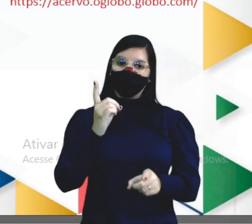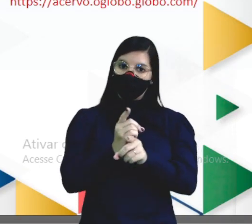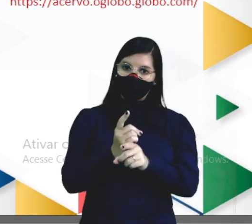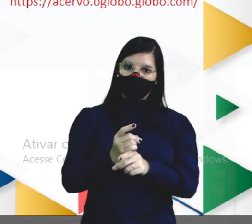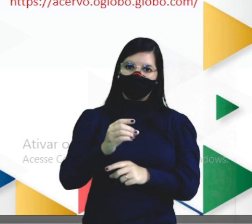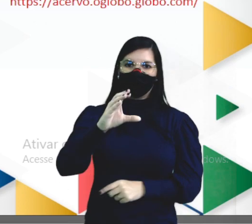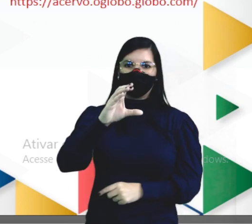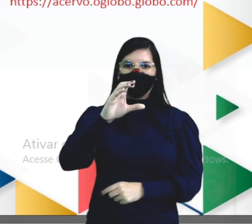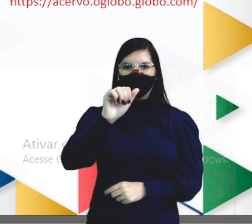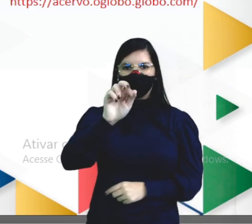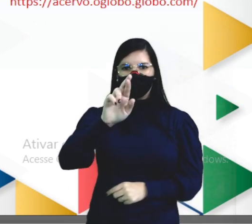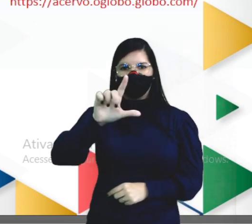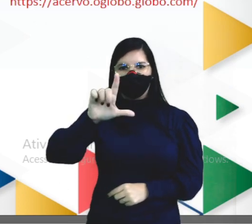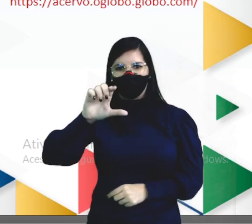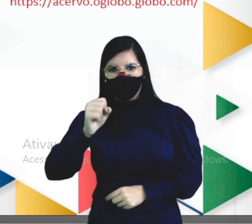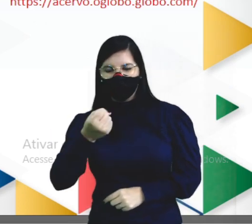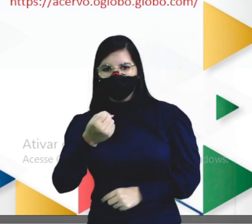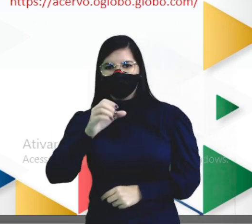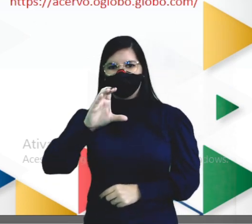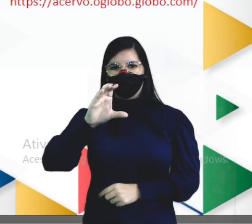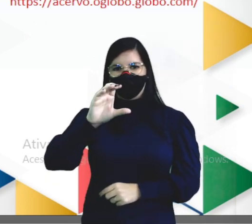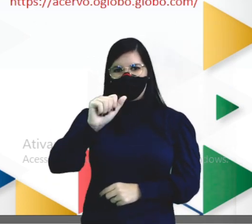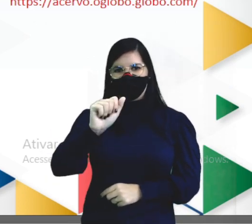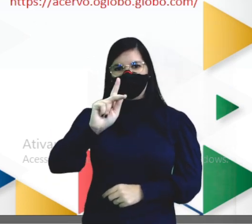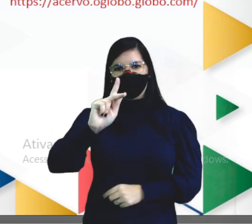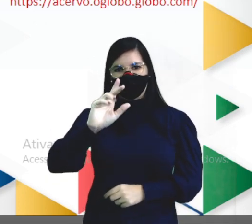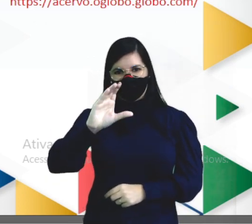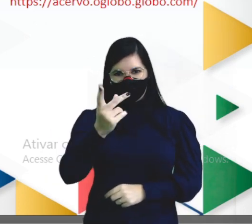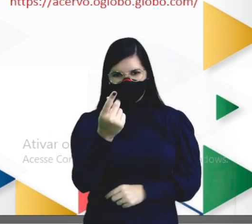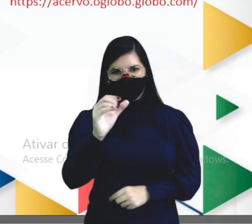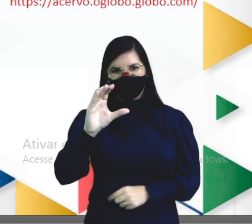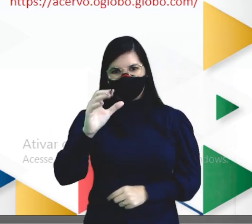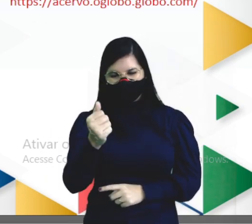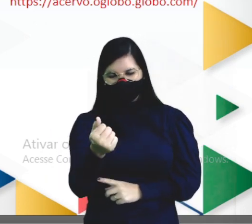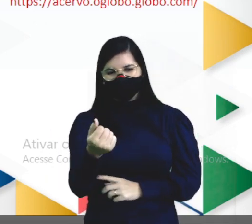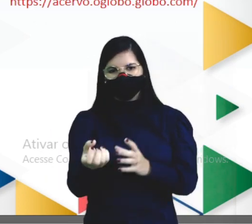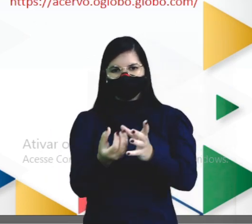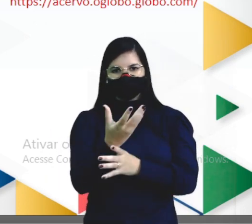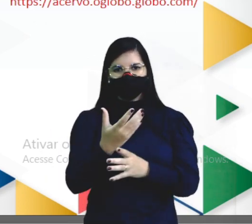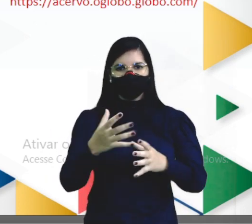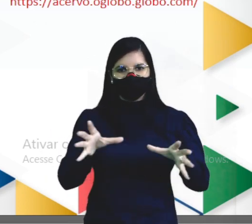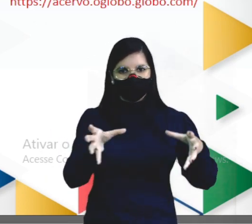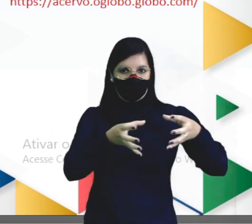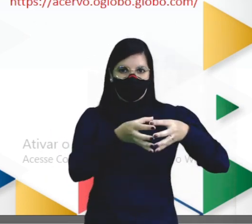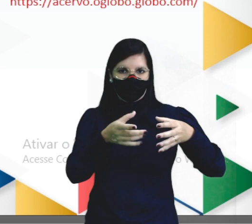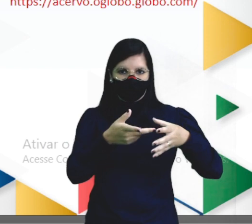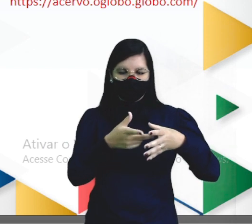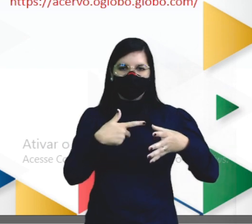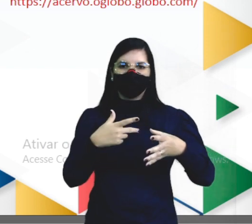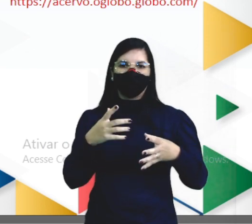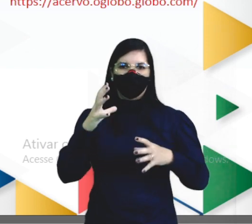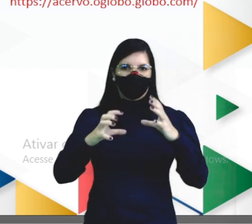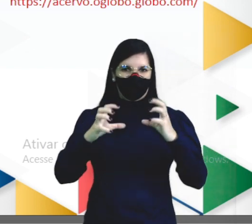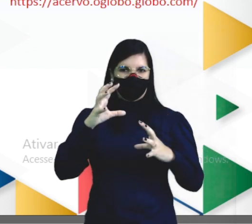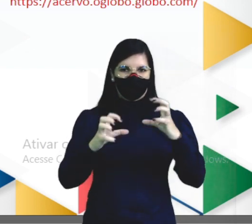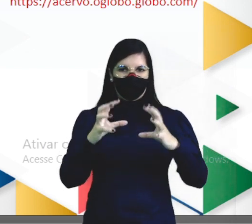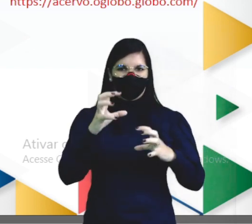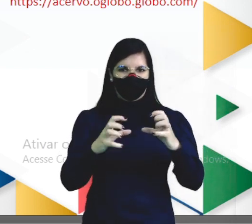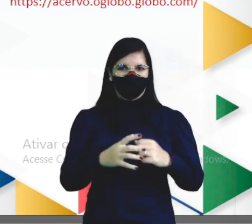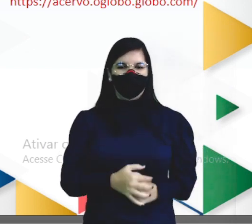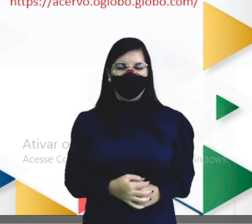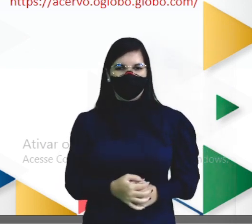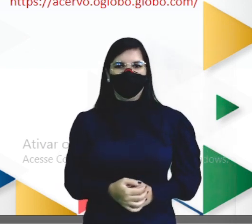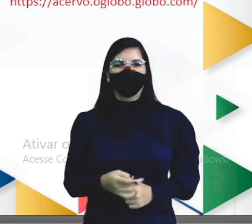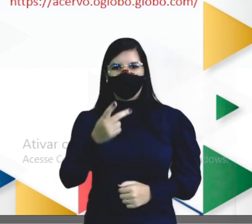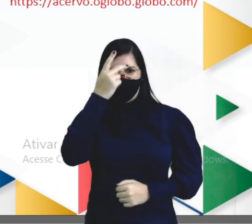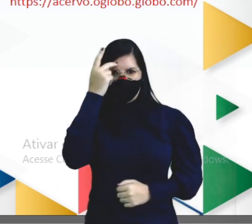Carlos Cachaça, principal parceiro de composições e boemia, nasce o bloco carnavalesco Bloco dos Arengueiros. Eu acho que muita